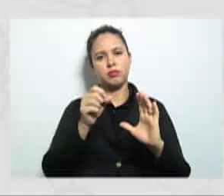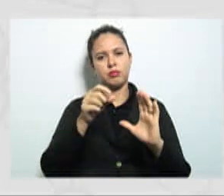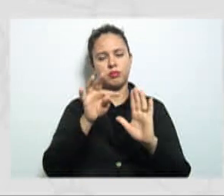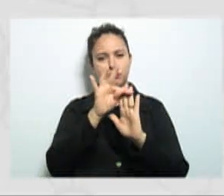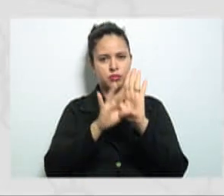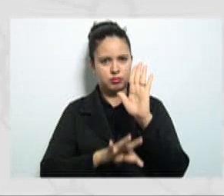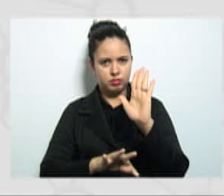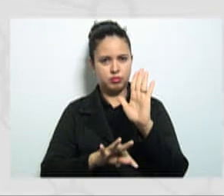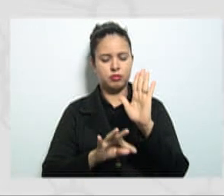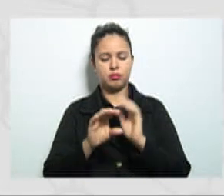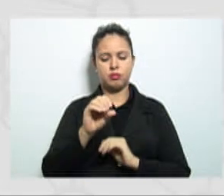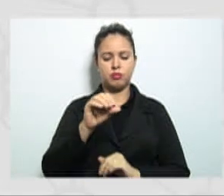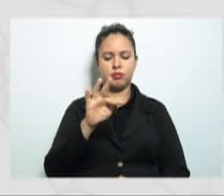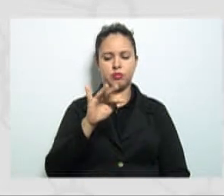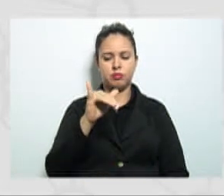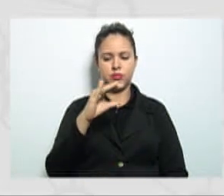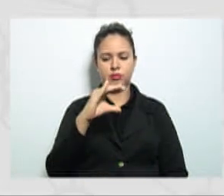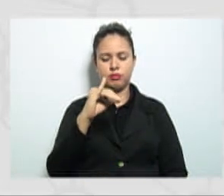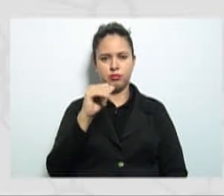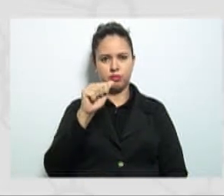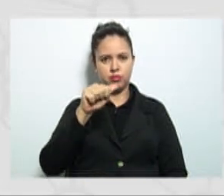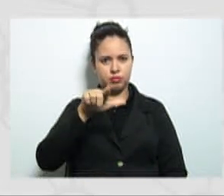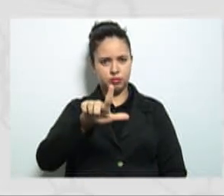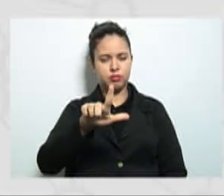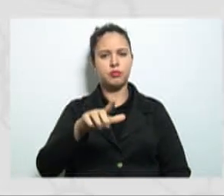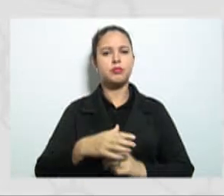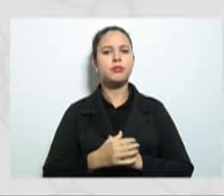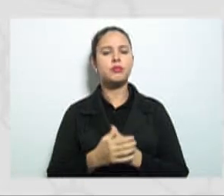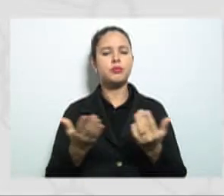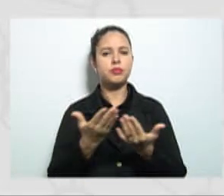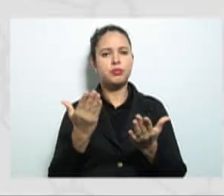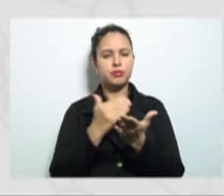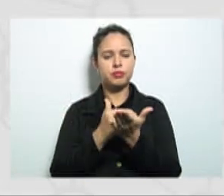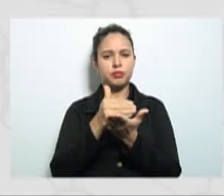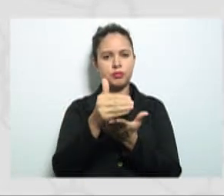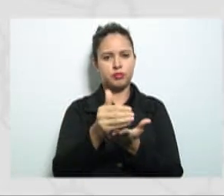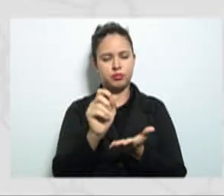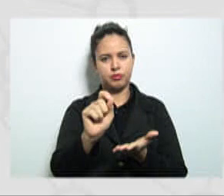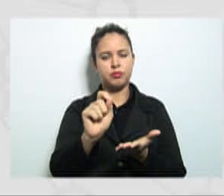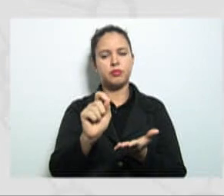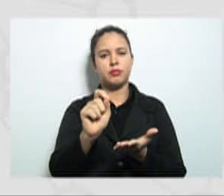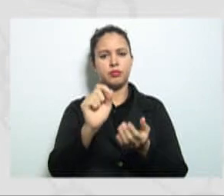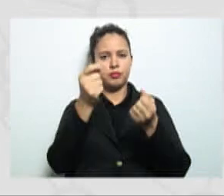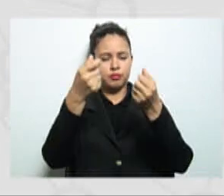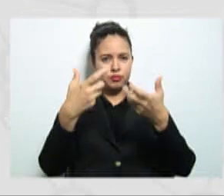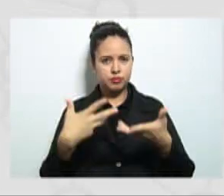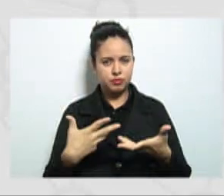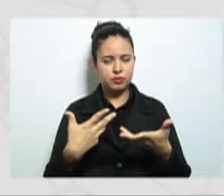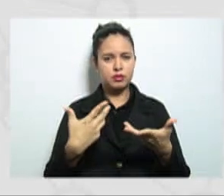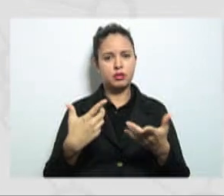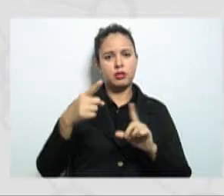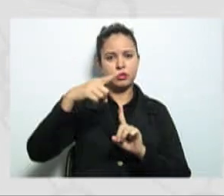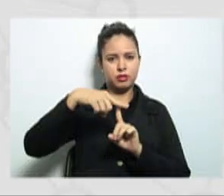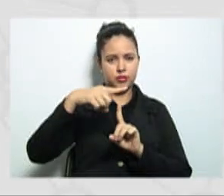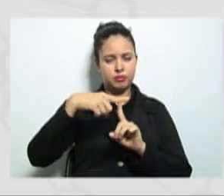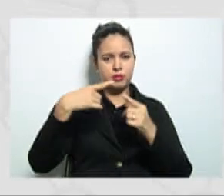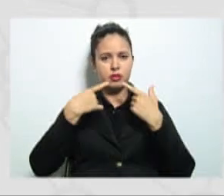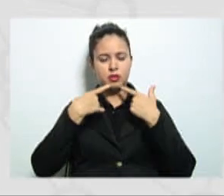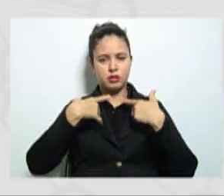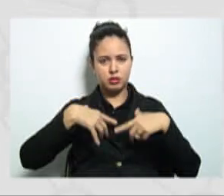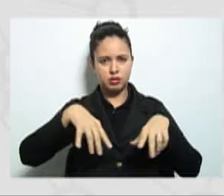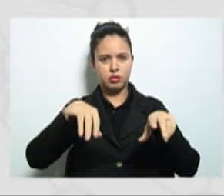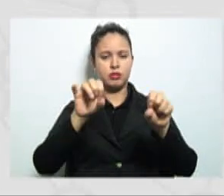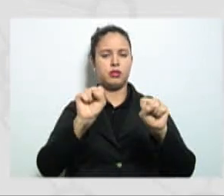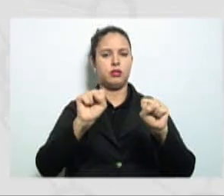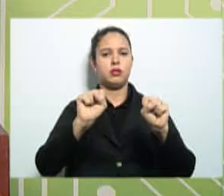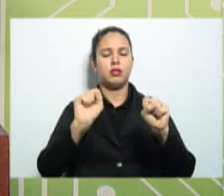oficiais. Muito bem. Então, nós vamos começar falando sobre os tipos de linguagem, porque nós já comentamos aqui